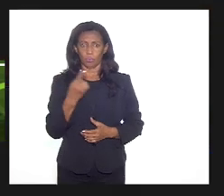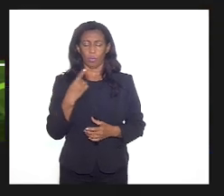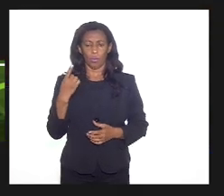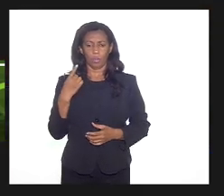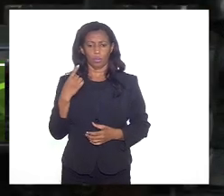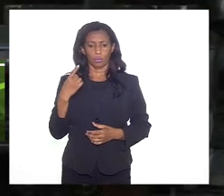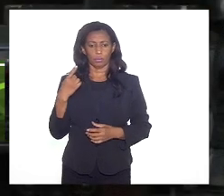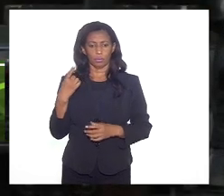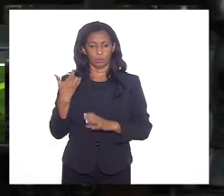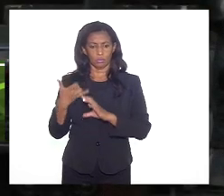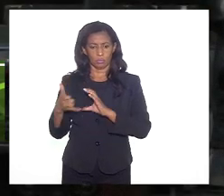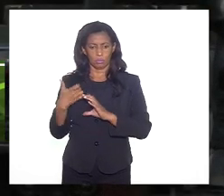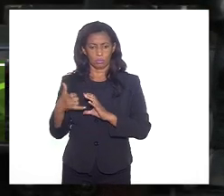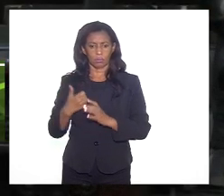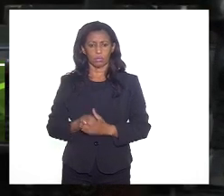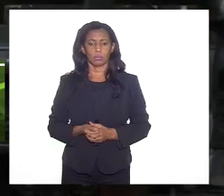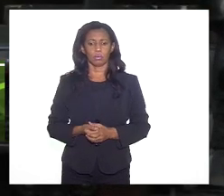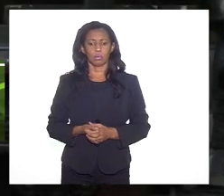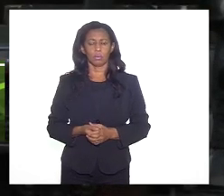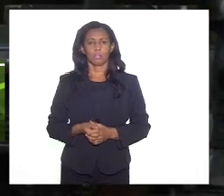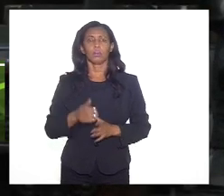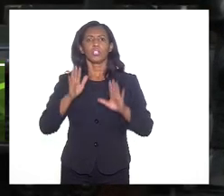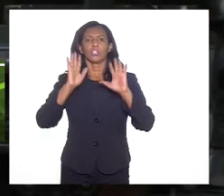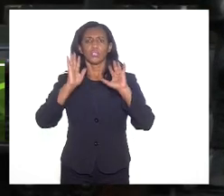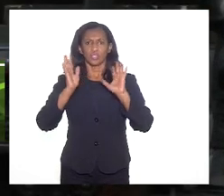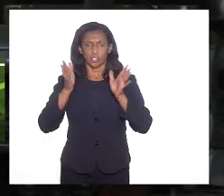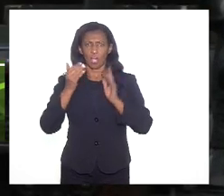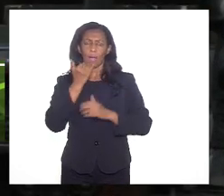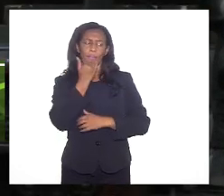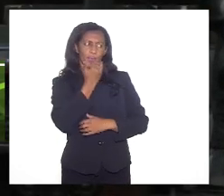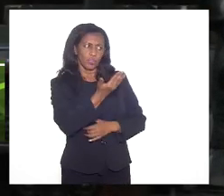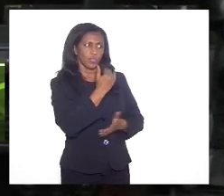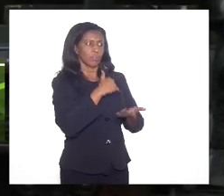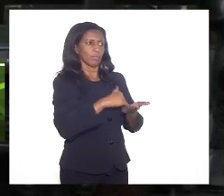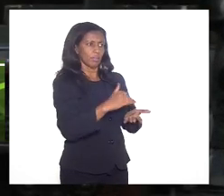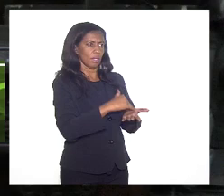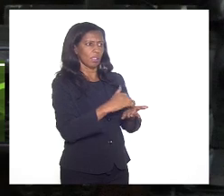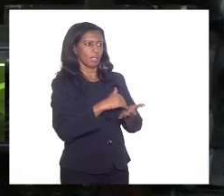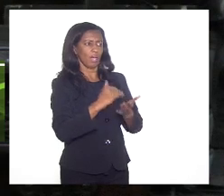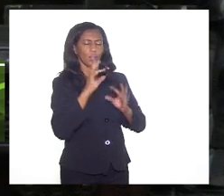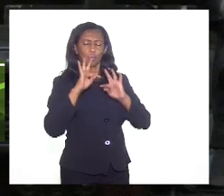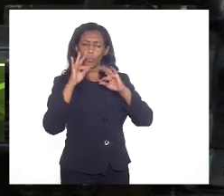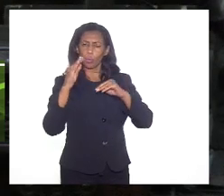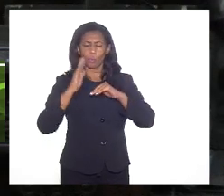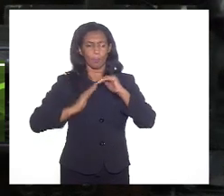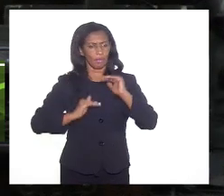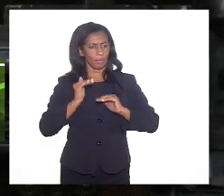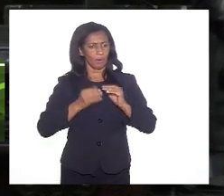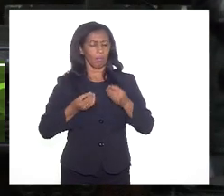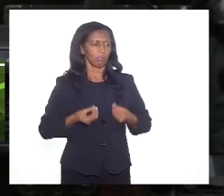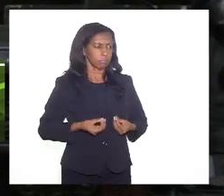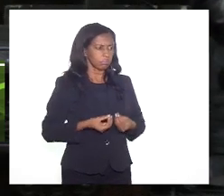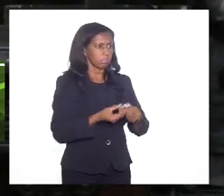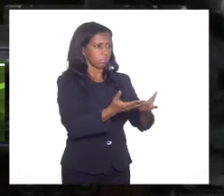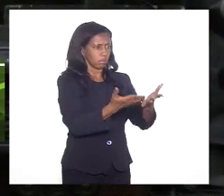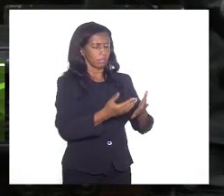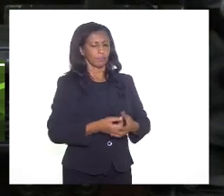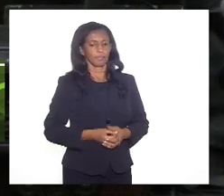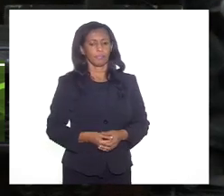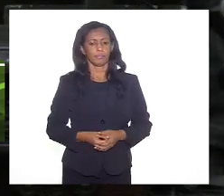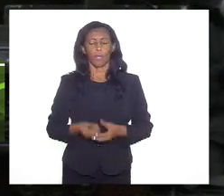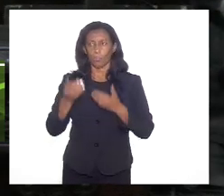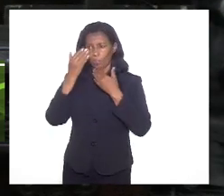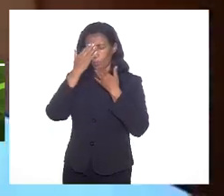Deputado Valdeque, eu já solicitei o secretário, ele vai mandar todo o material para a comissão e aí eu repasso para a Vossa Excelência.